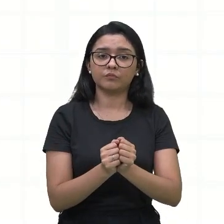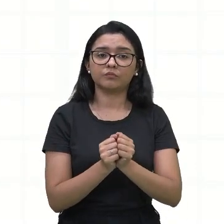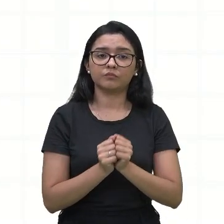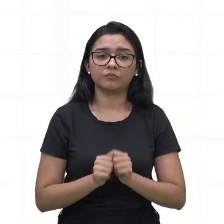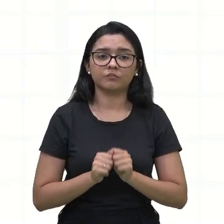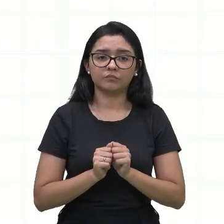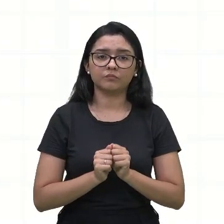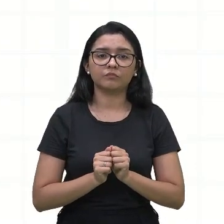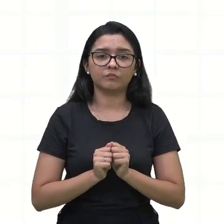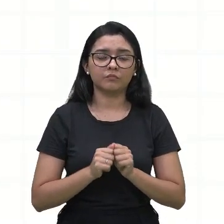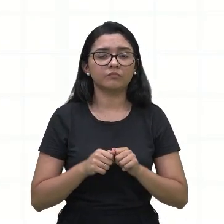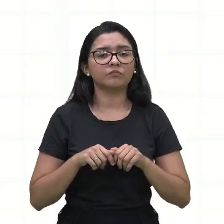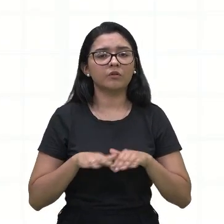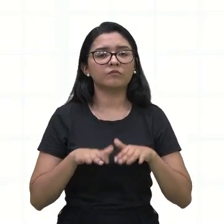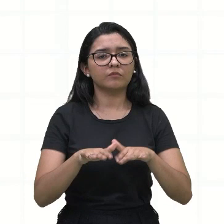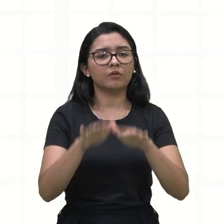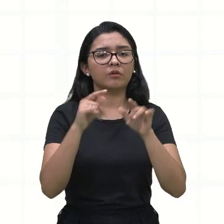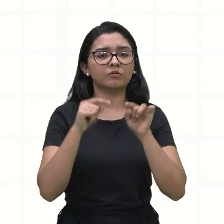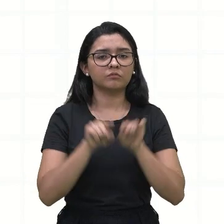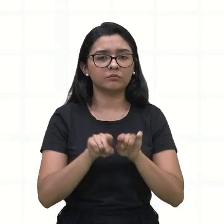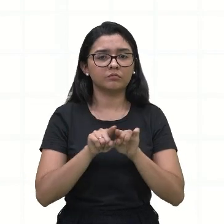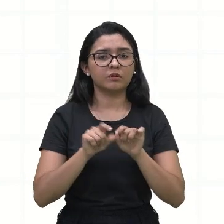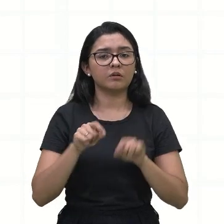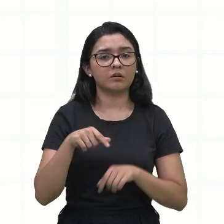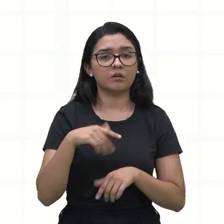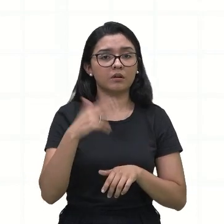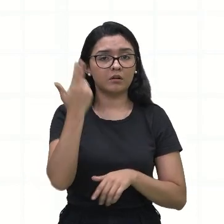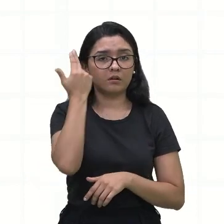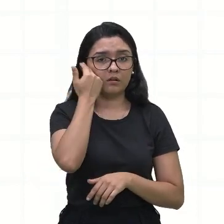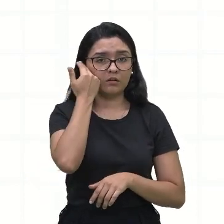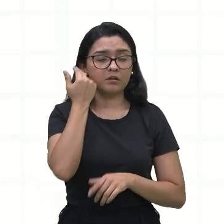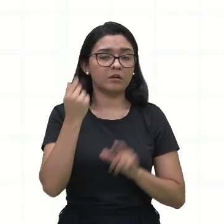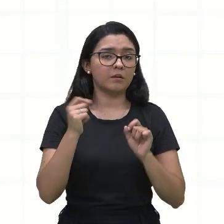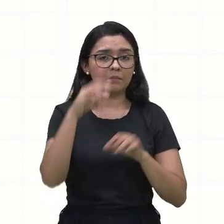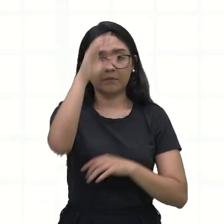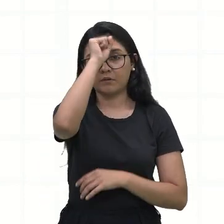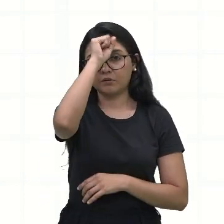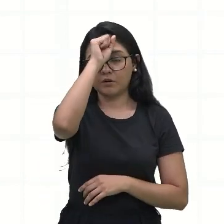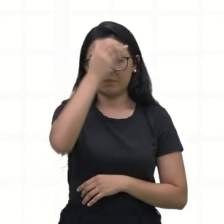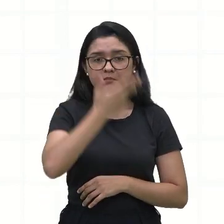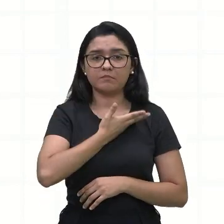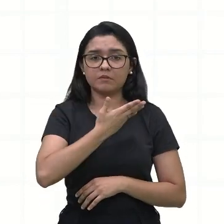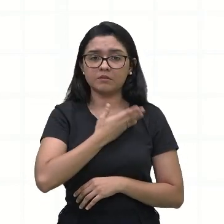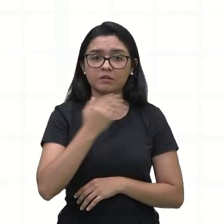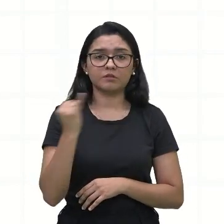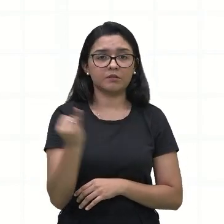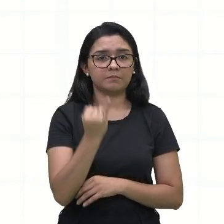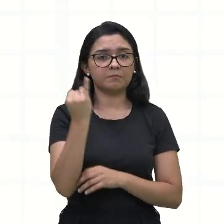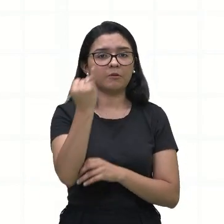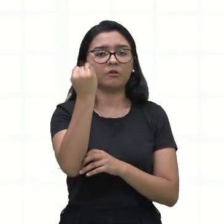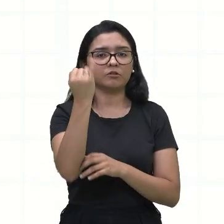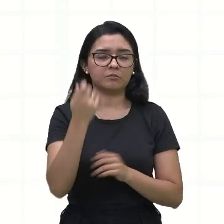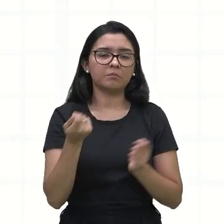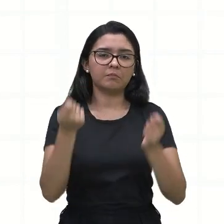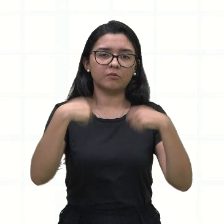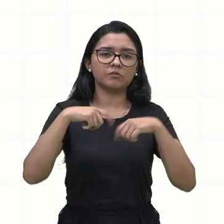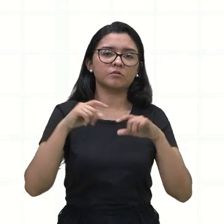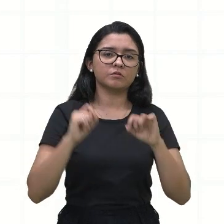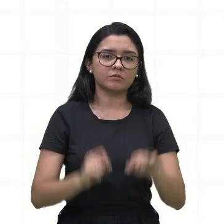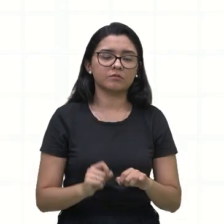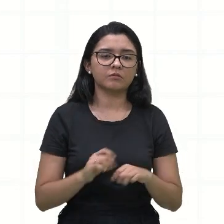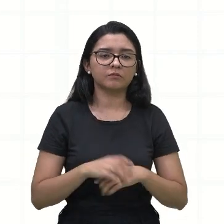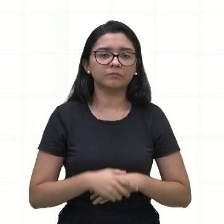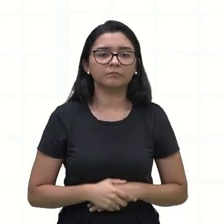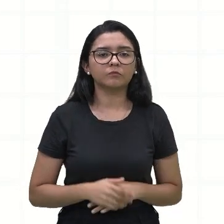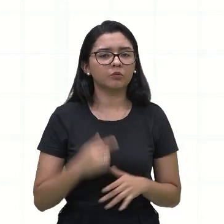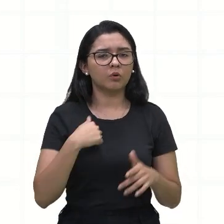seguiram para casa e o coelho aprendeu que a amizade é, de fato, a mais poderosa conjunção, capaz de superar todas